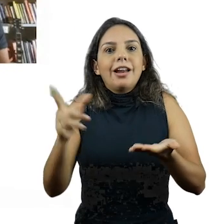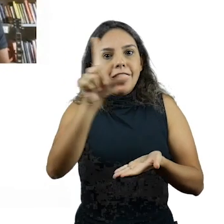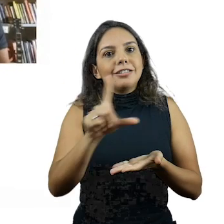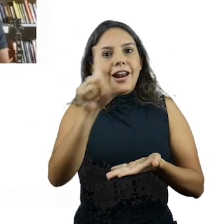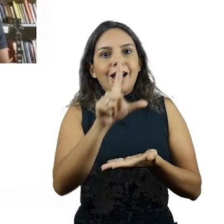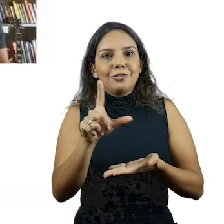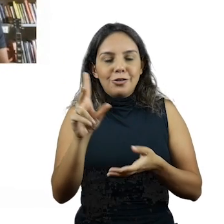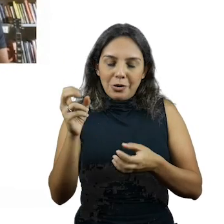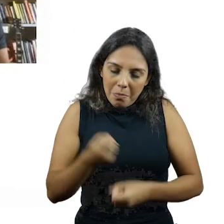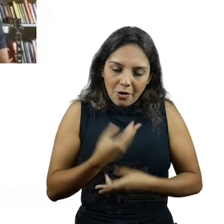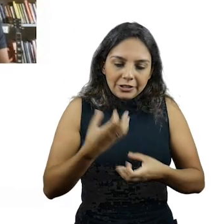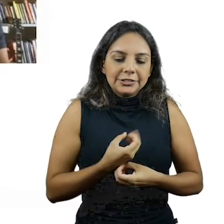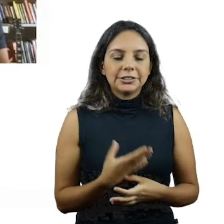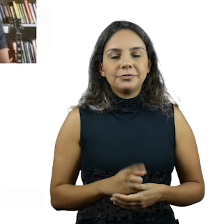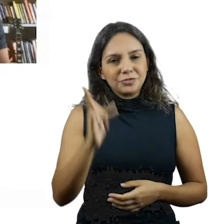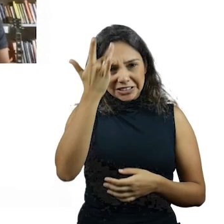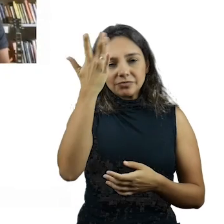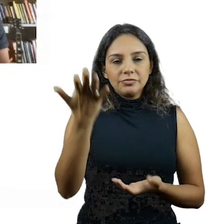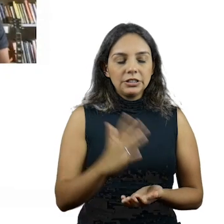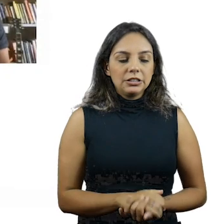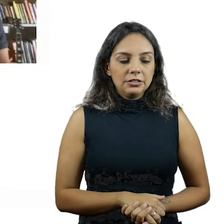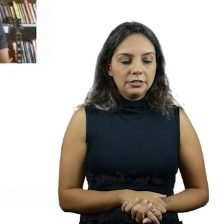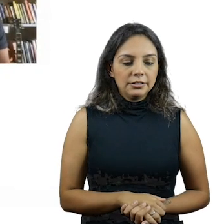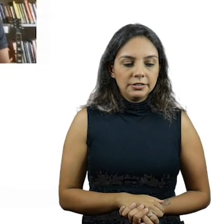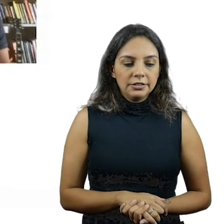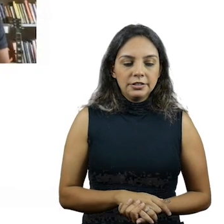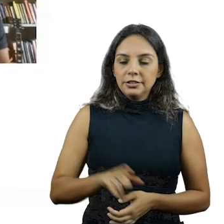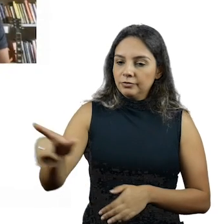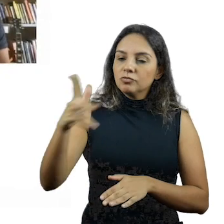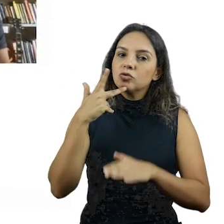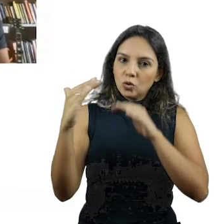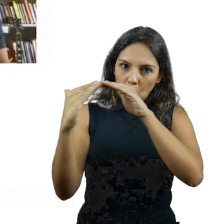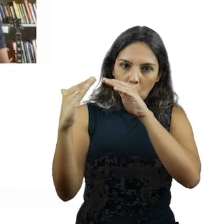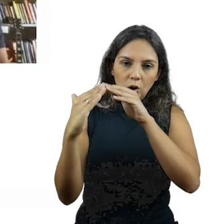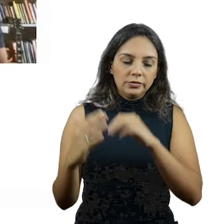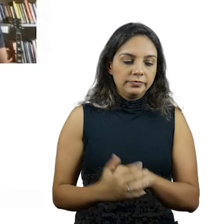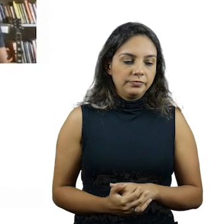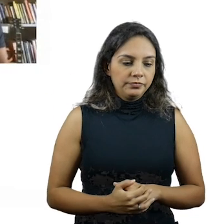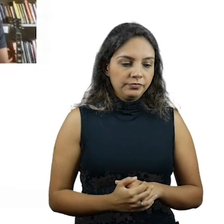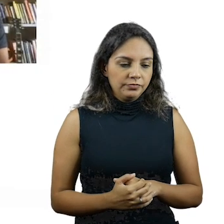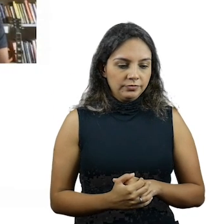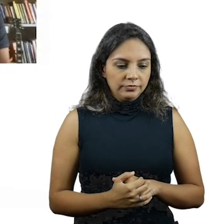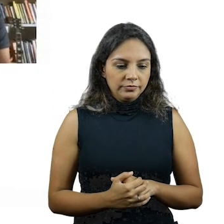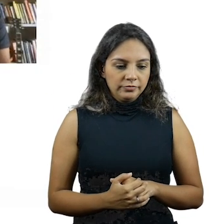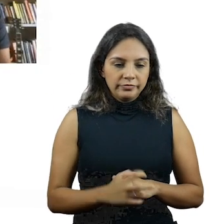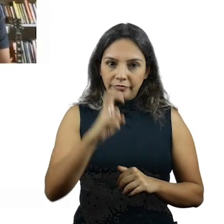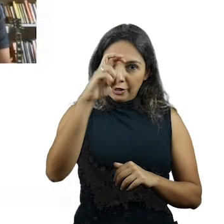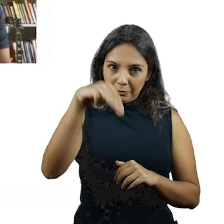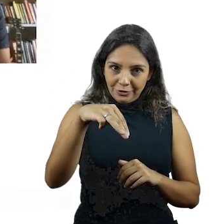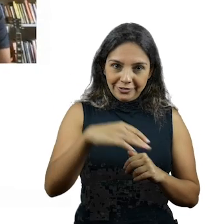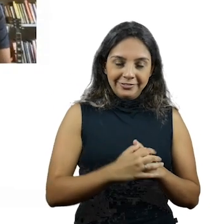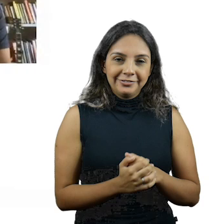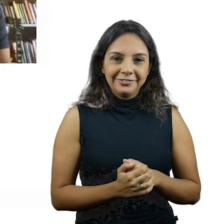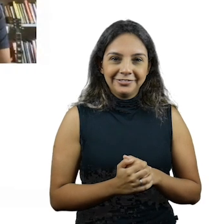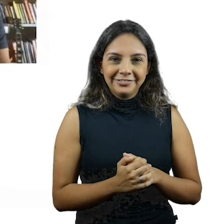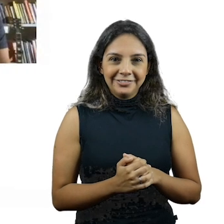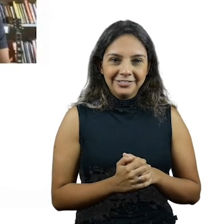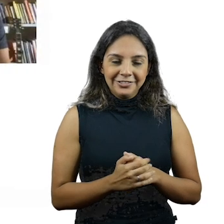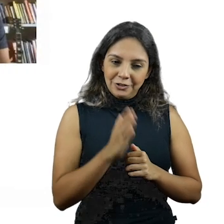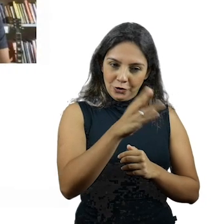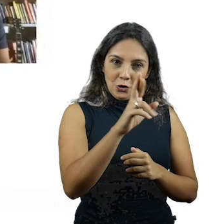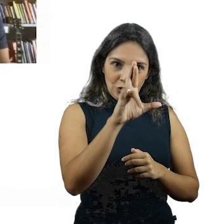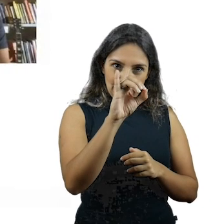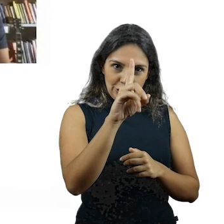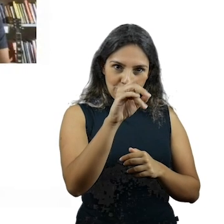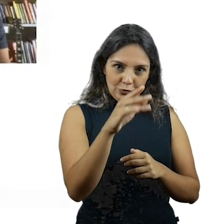Né? Concordo. Vamos fazer, estamos aí mais um tempinho, 5 minutinhos. Vamos fazer assim,